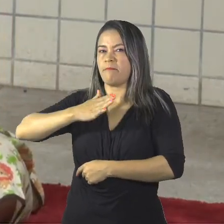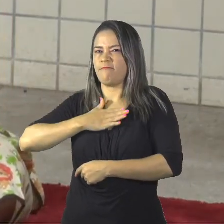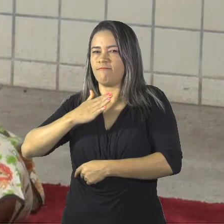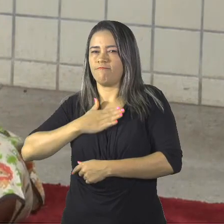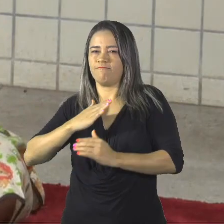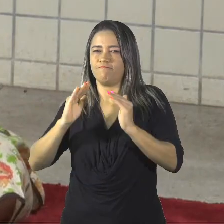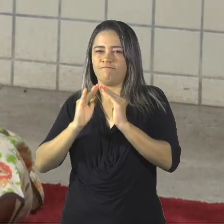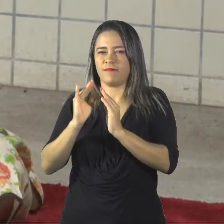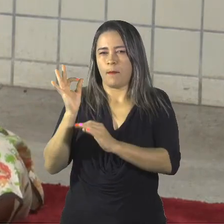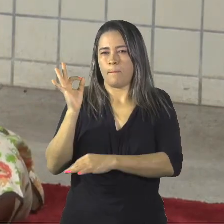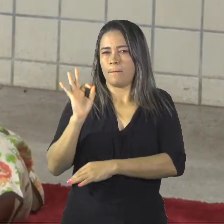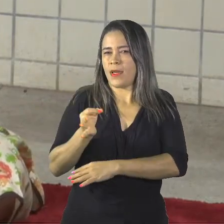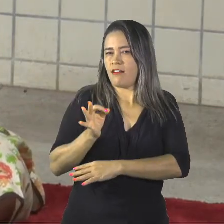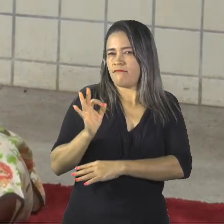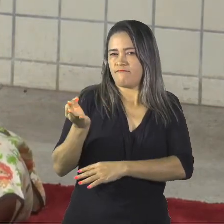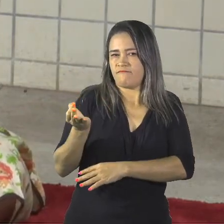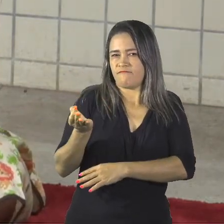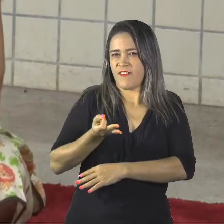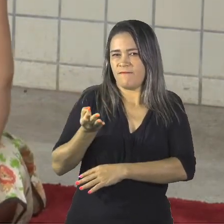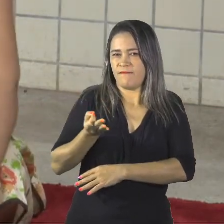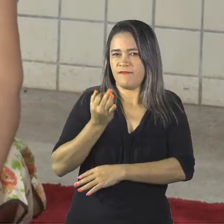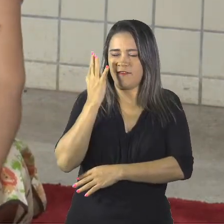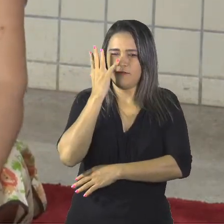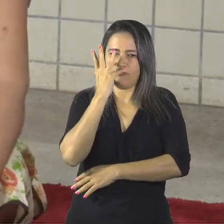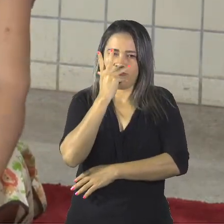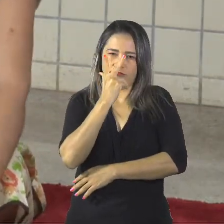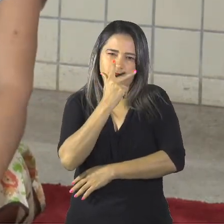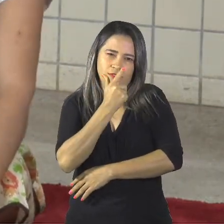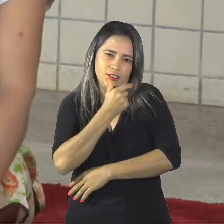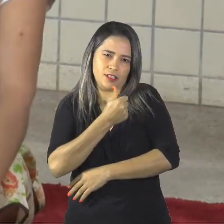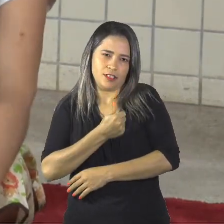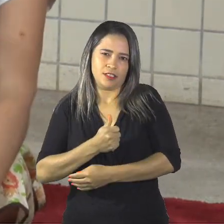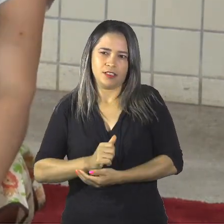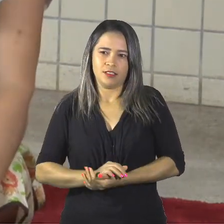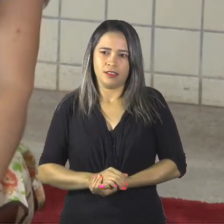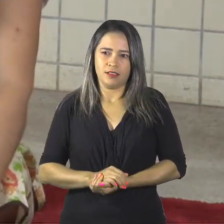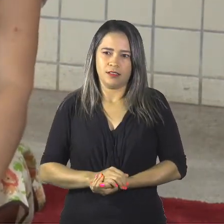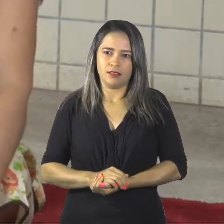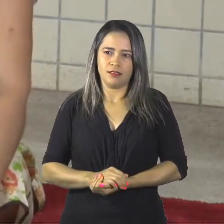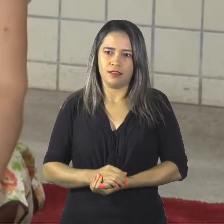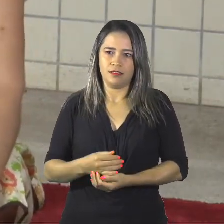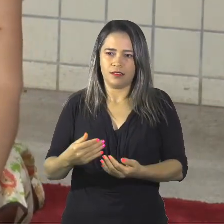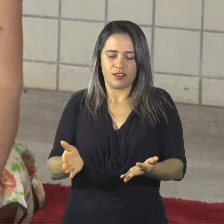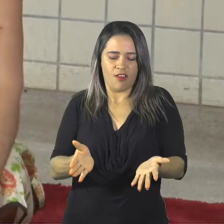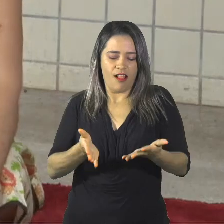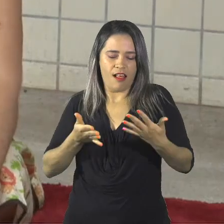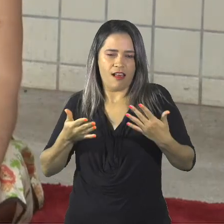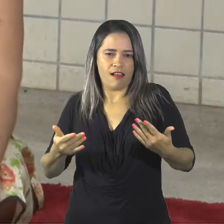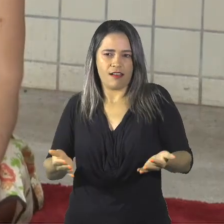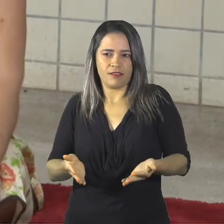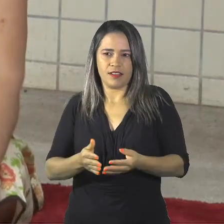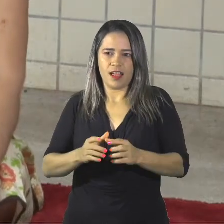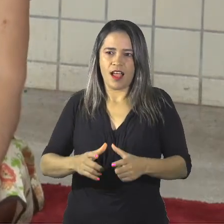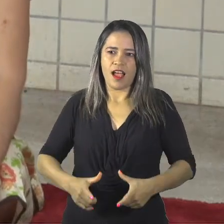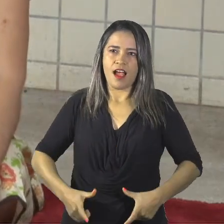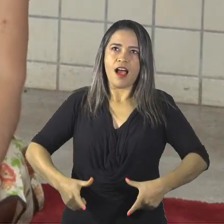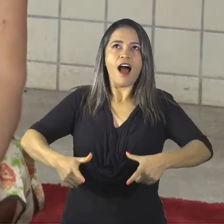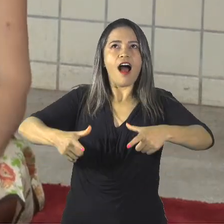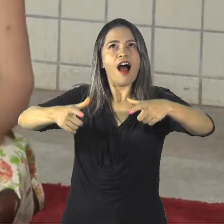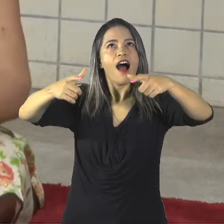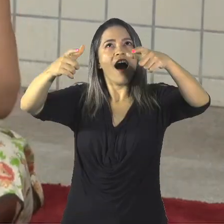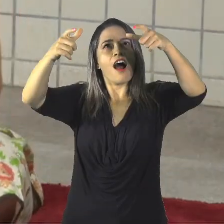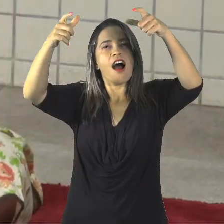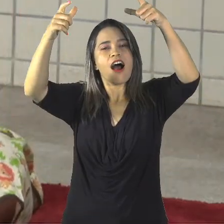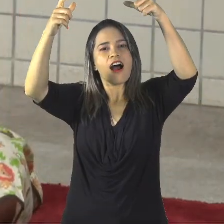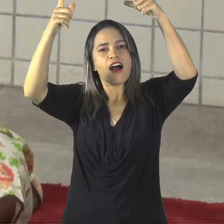ficar perfeita, ela vai ficar linda como a pluma, alta como a